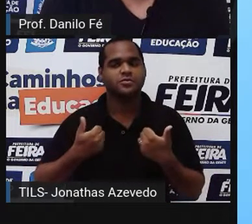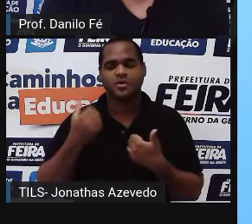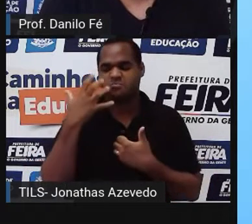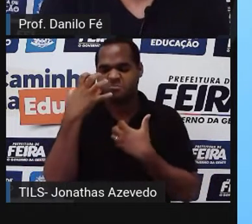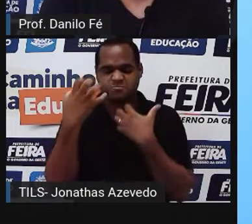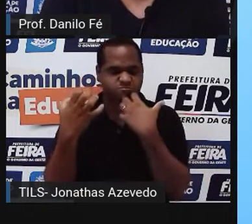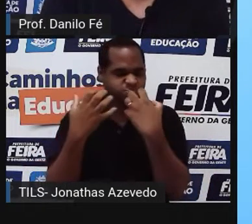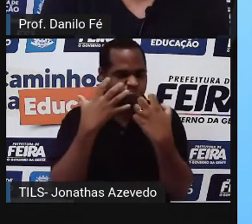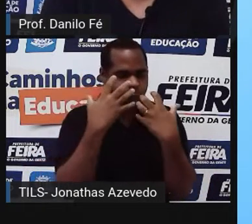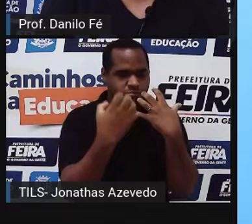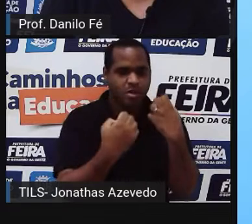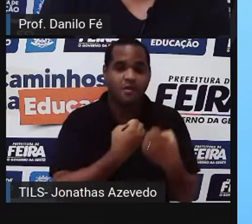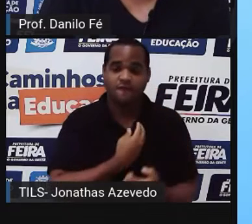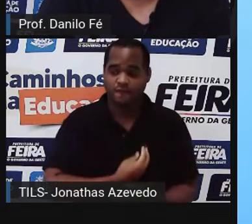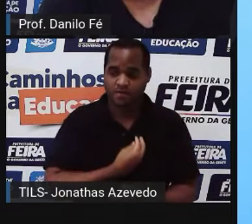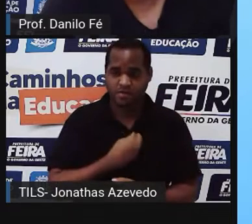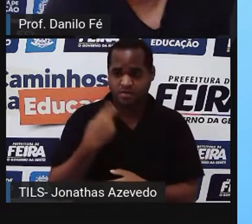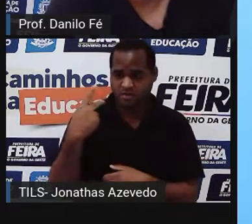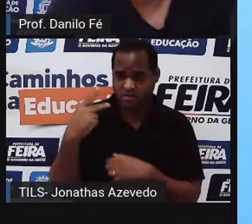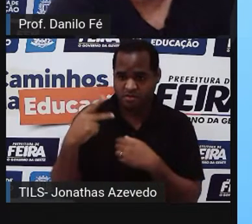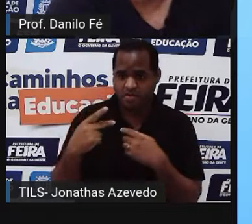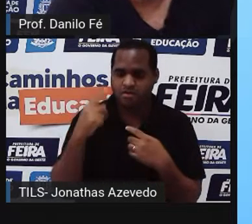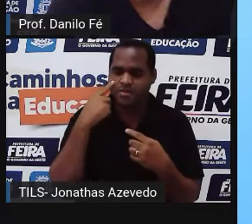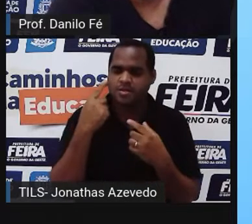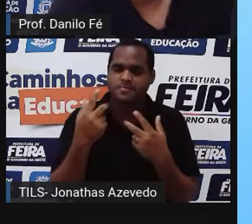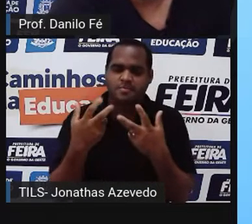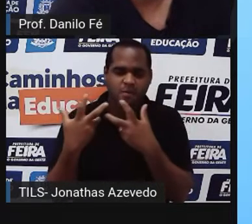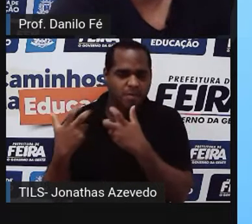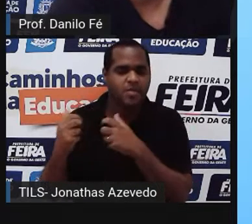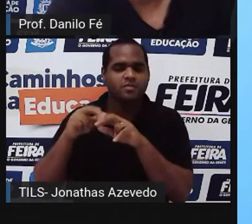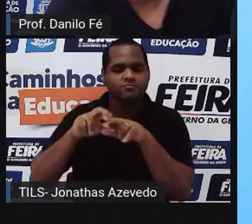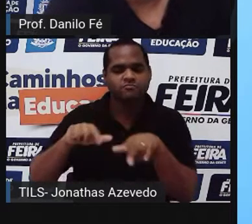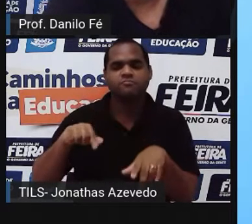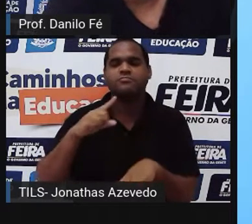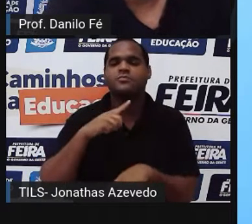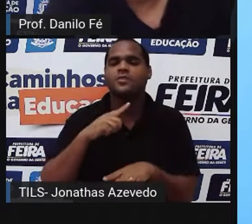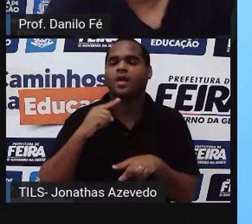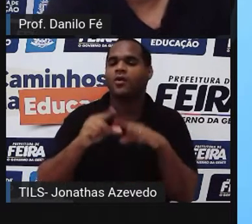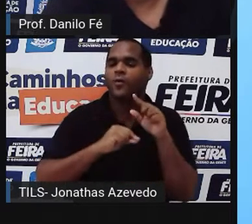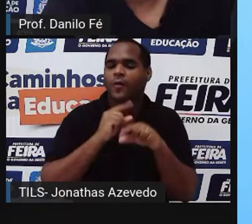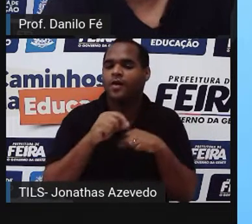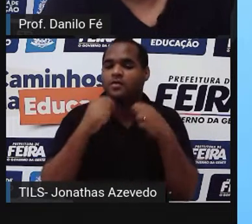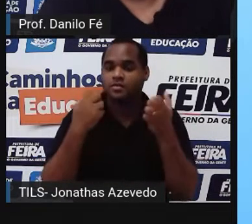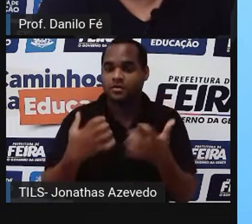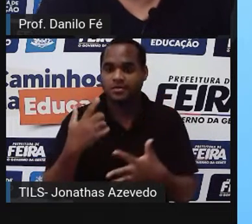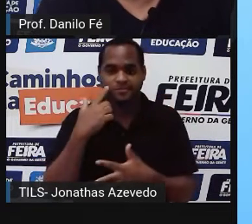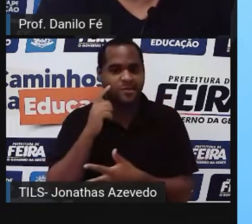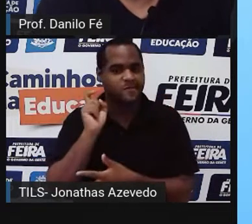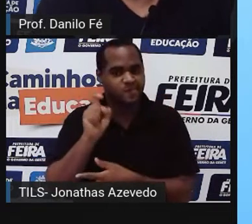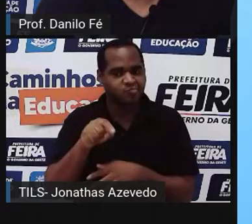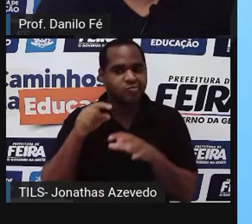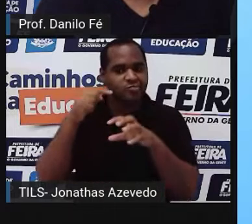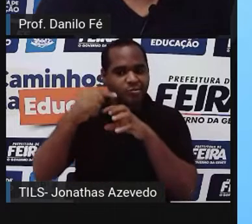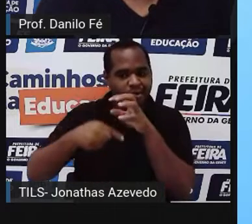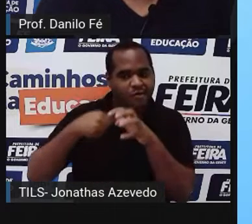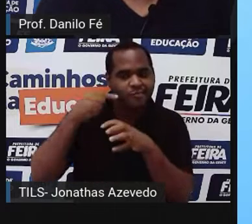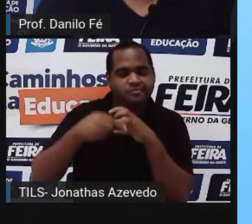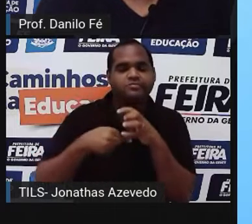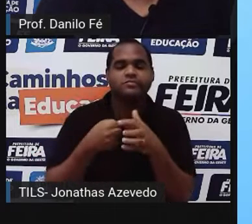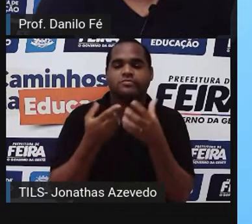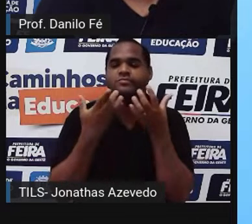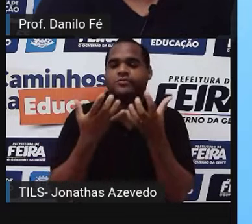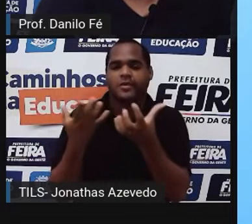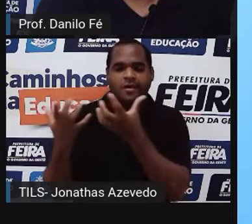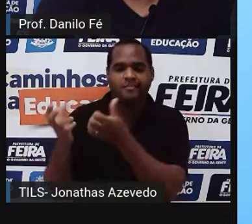ele ia dedicar a vida dele a tocar essa agenda mundial que